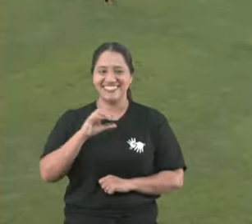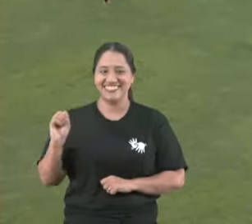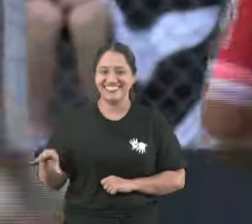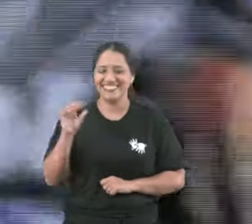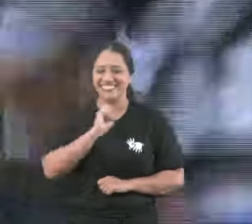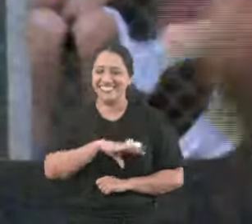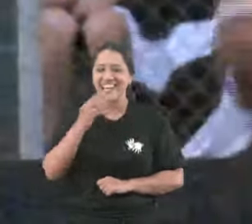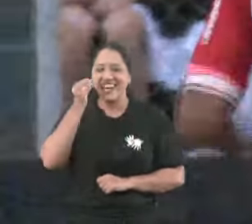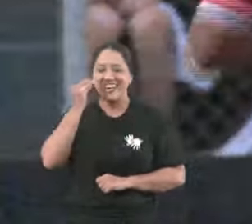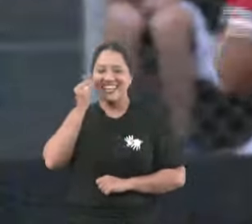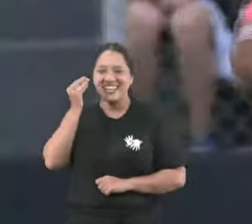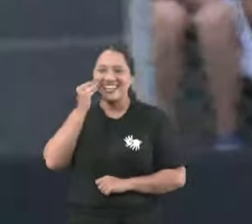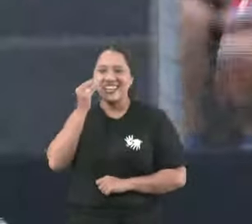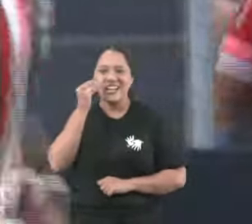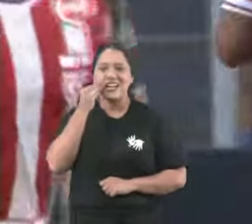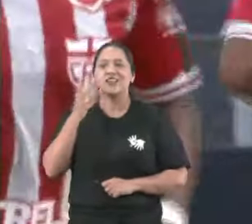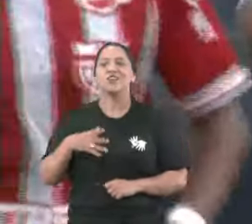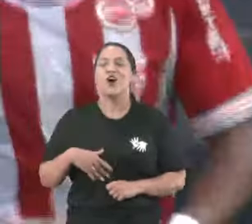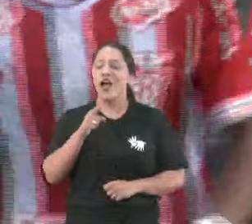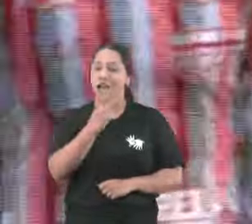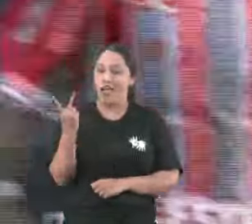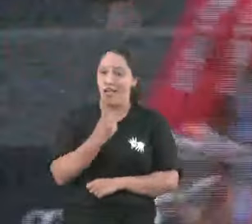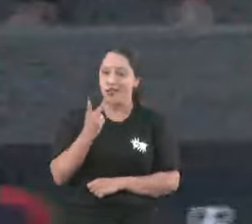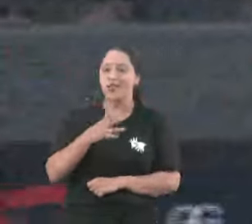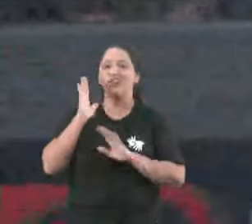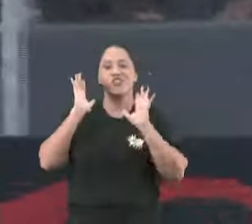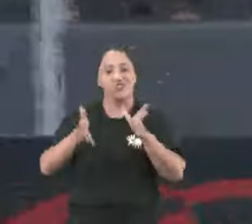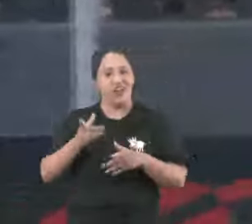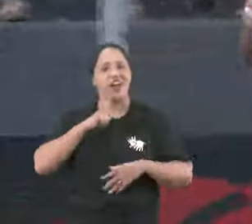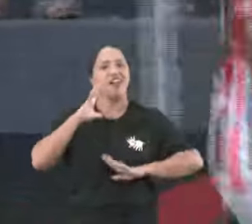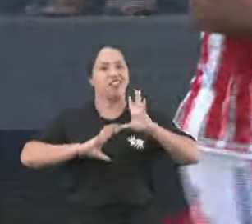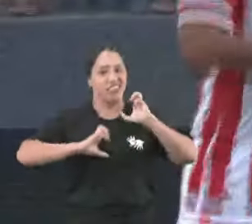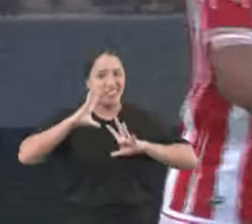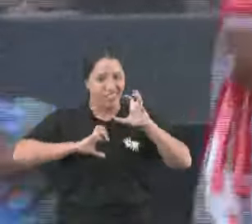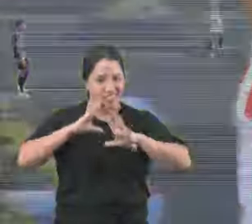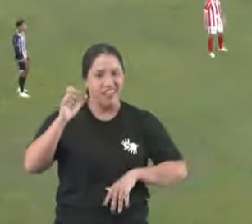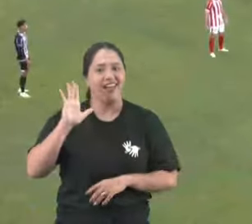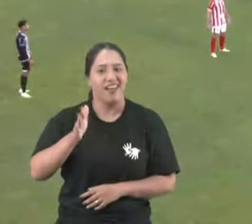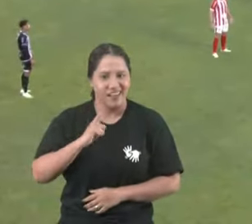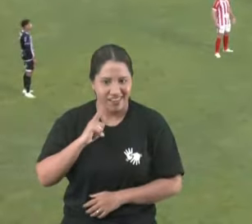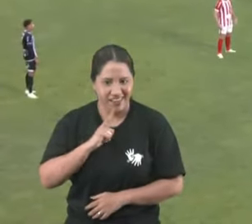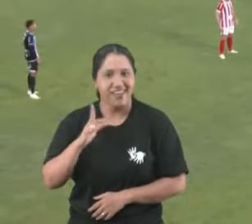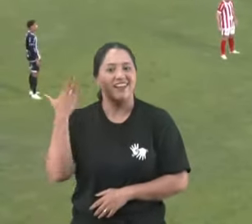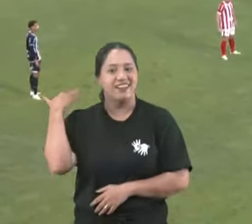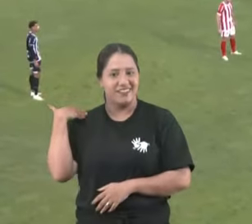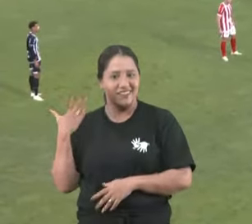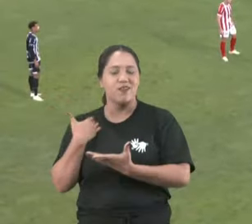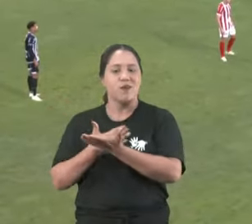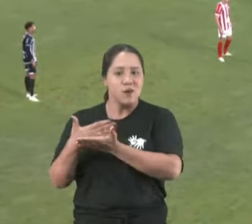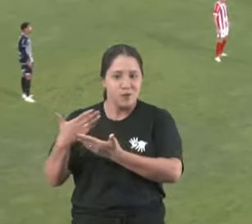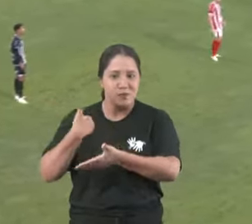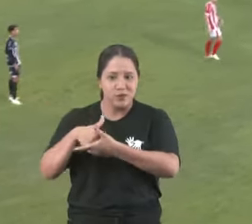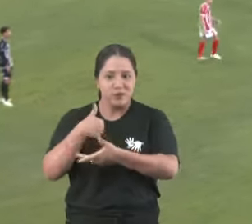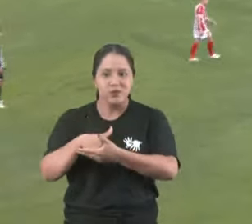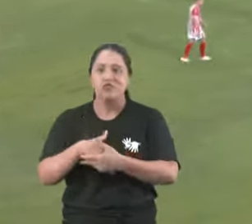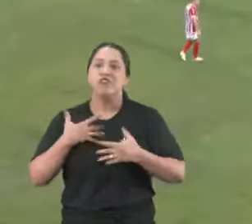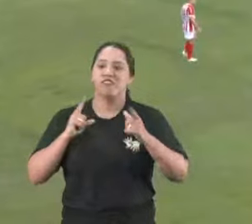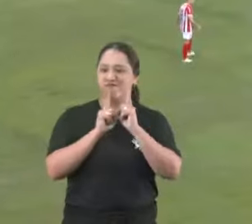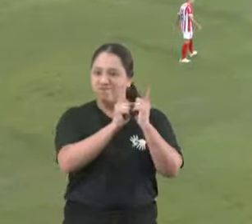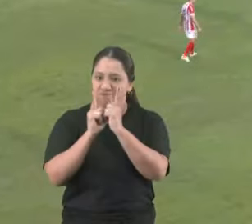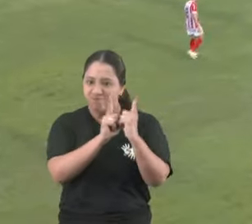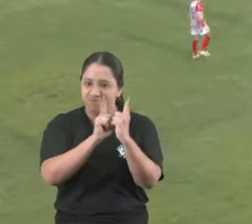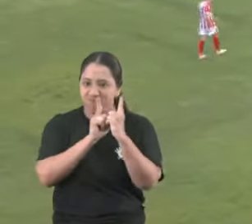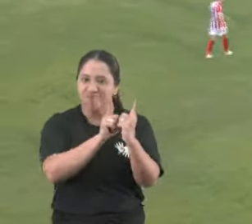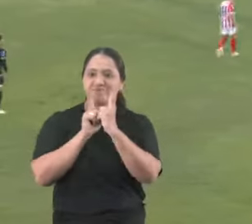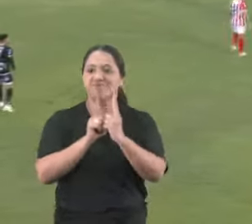Tentou a graça para cima do Formiga. Ele e o Formiga já tiveram um negócio no começo do jogo. E vão se encarar muito ainda